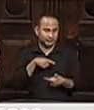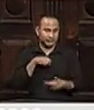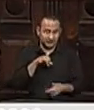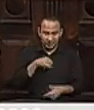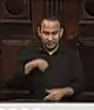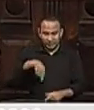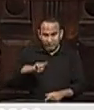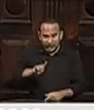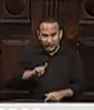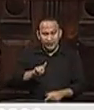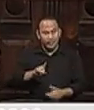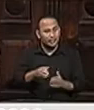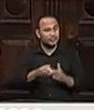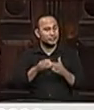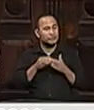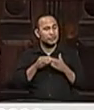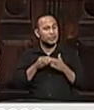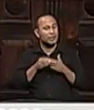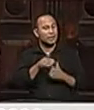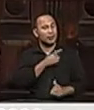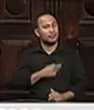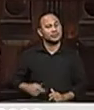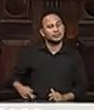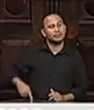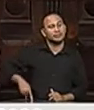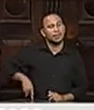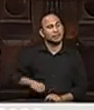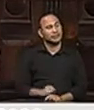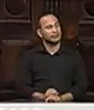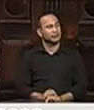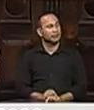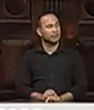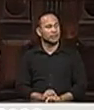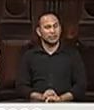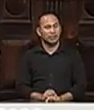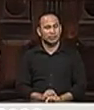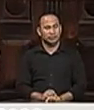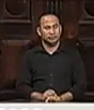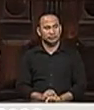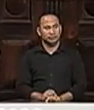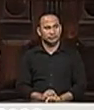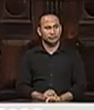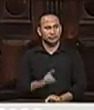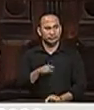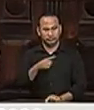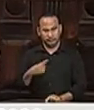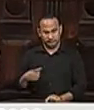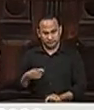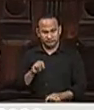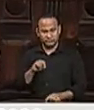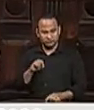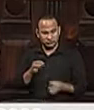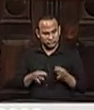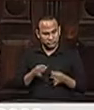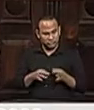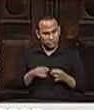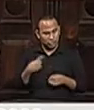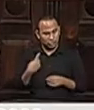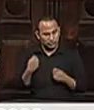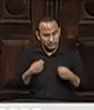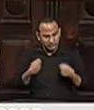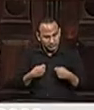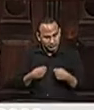vai solicitar ao presidente da República a exoneração desse ministro. E nós precisamos que a